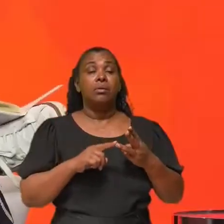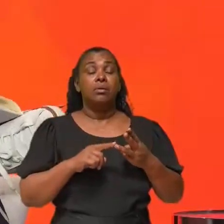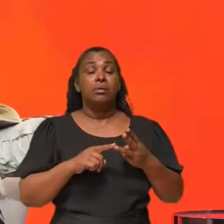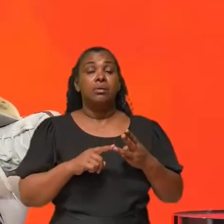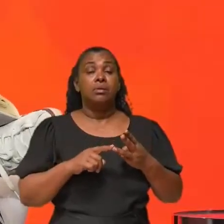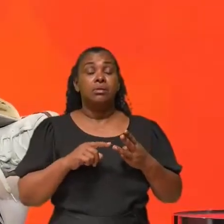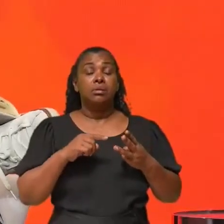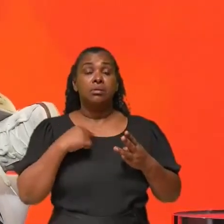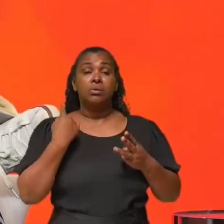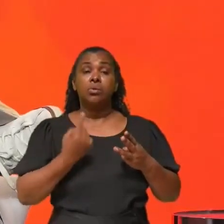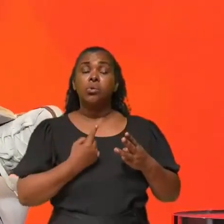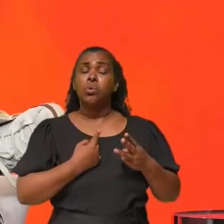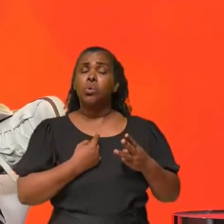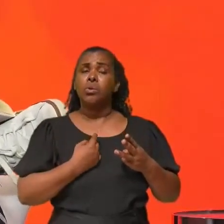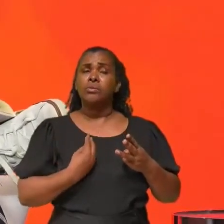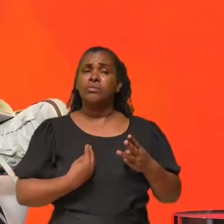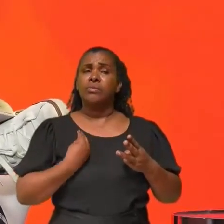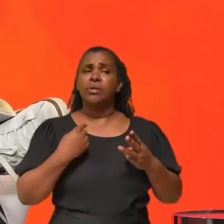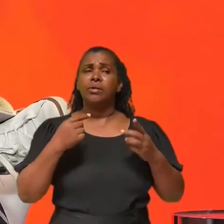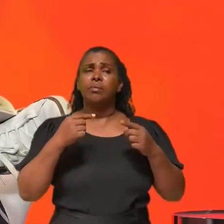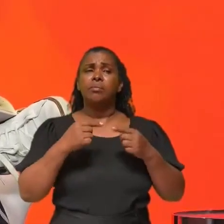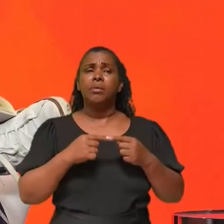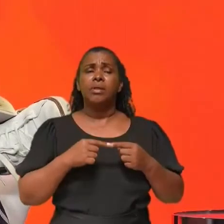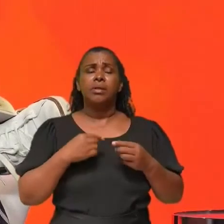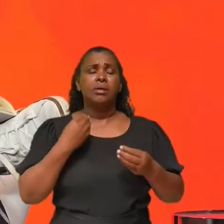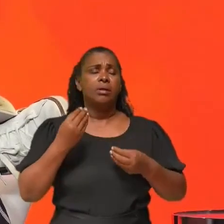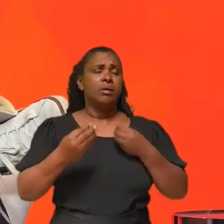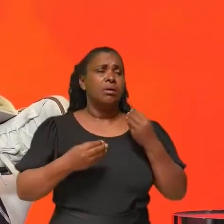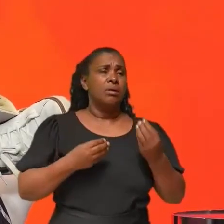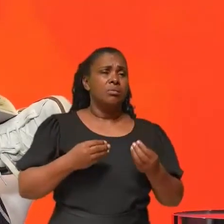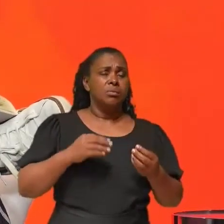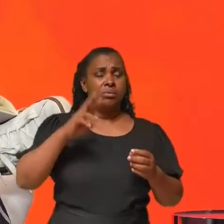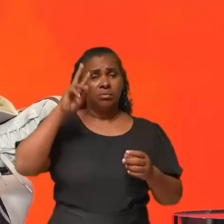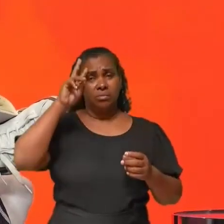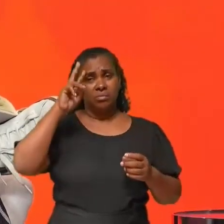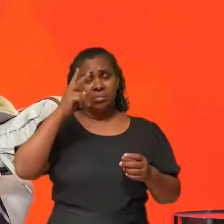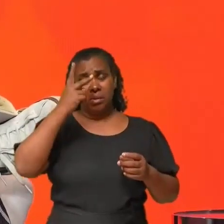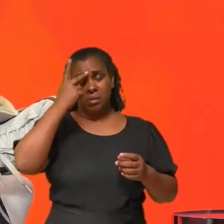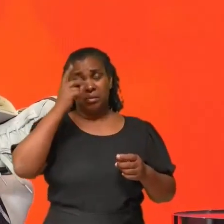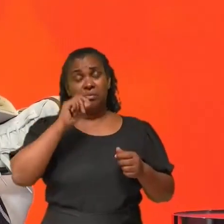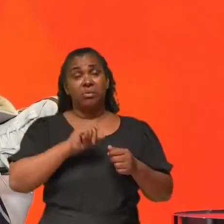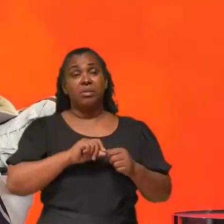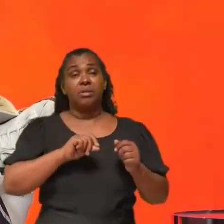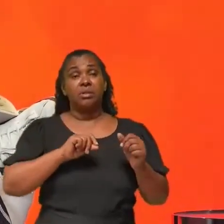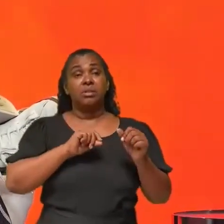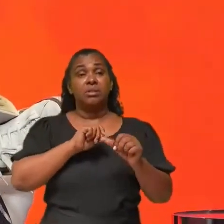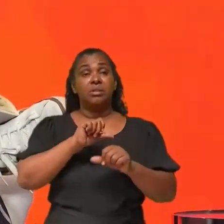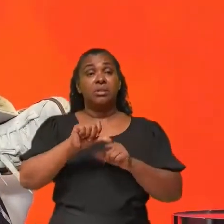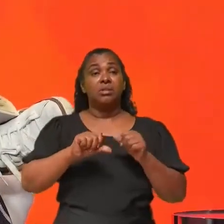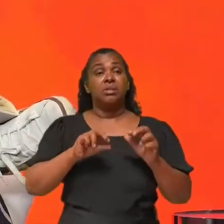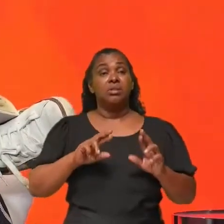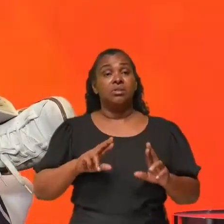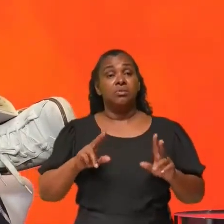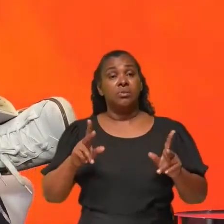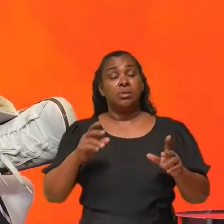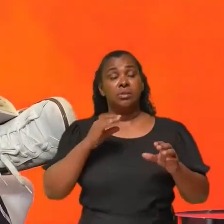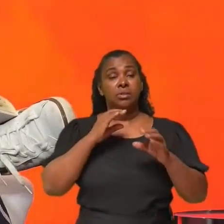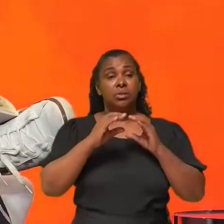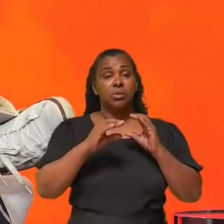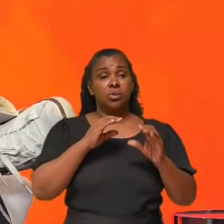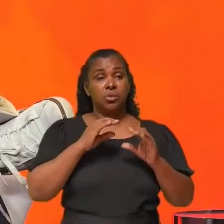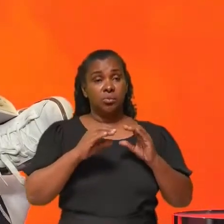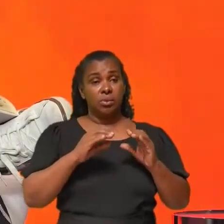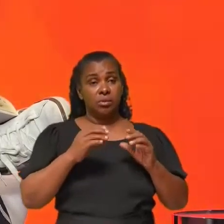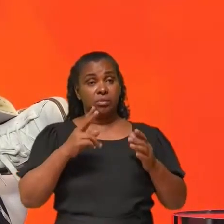pode fazer diferente no nosso comunicar, como é que a gente pode ter uma postura diante desse